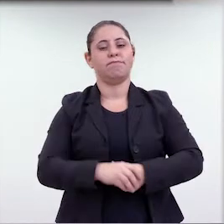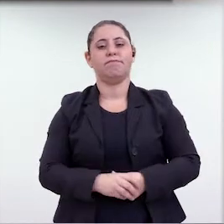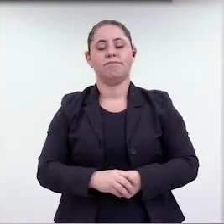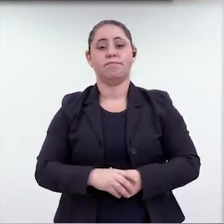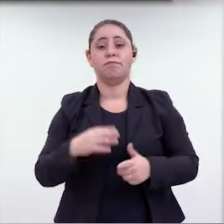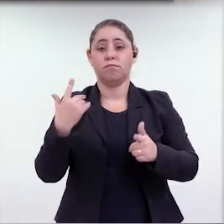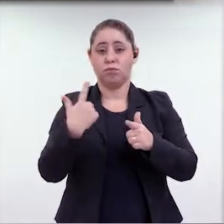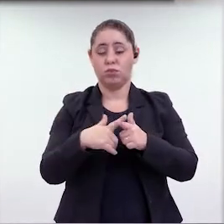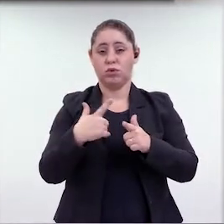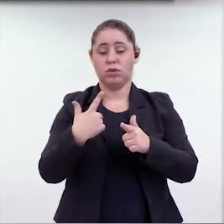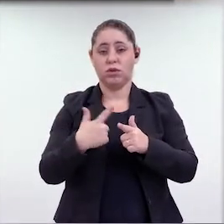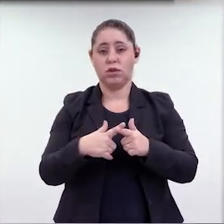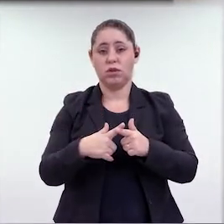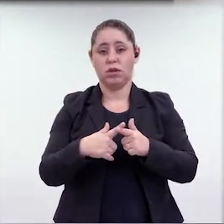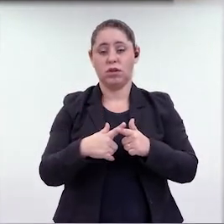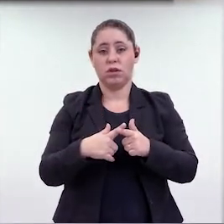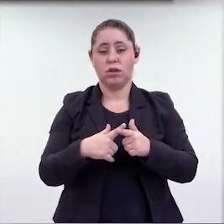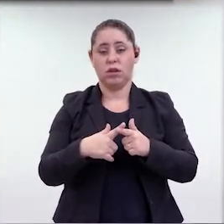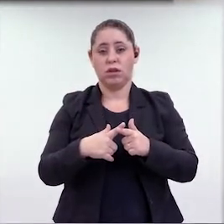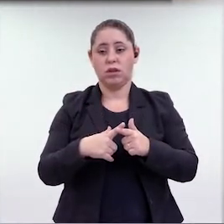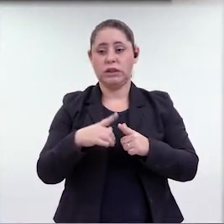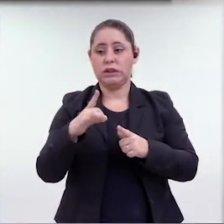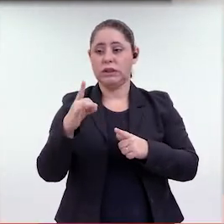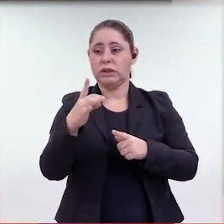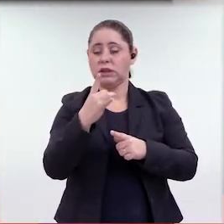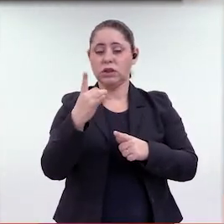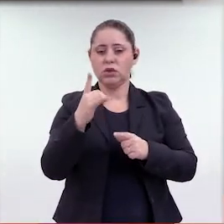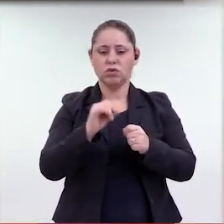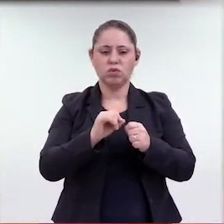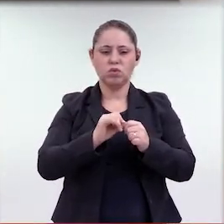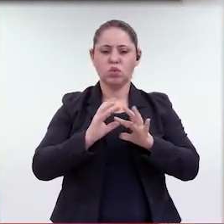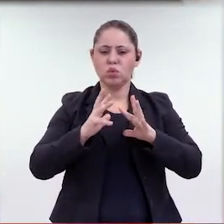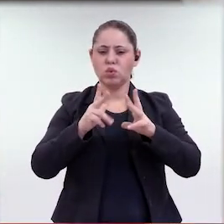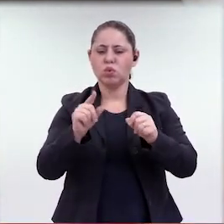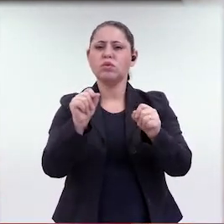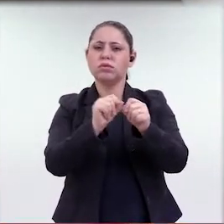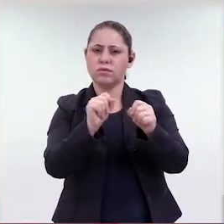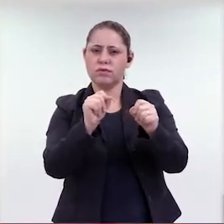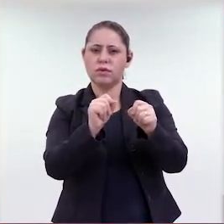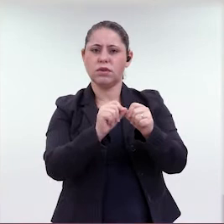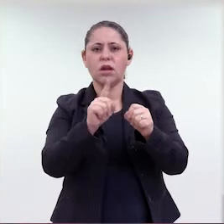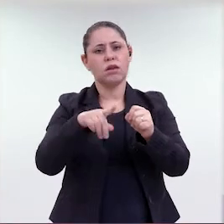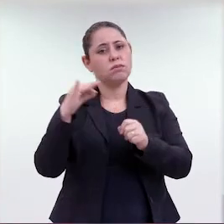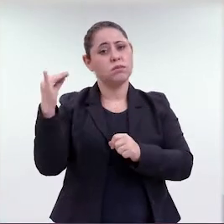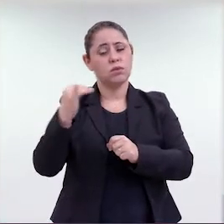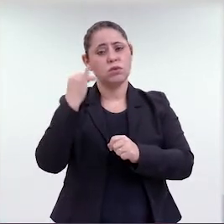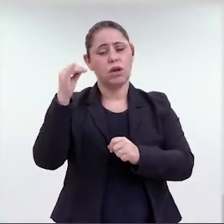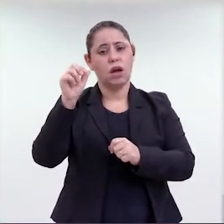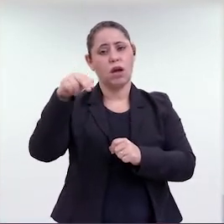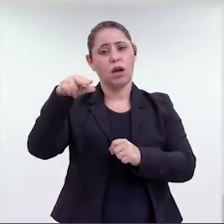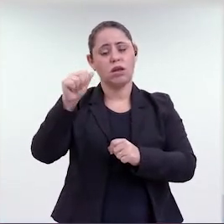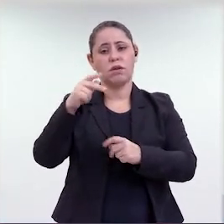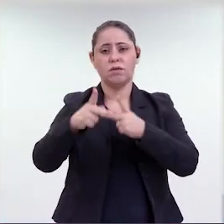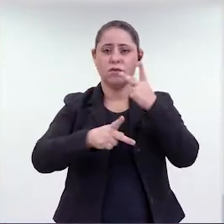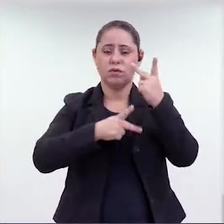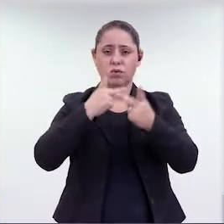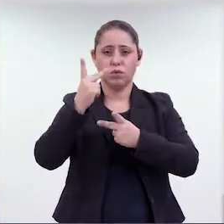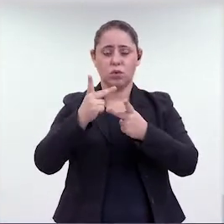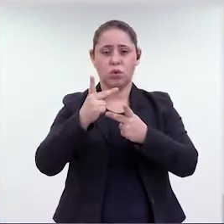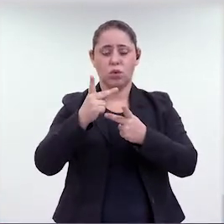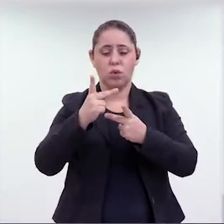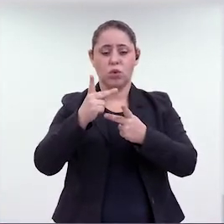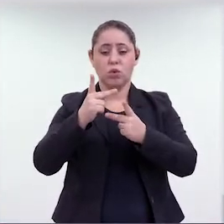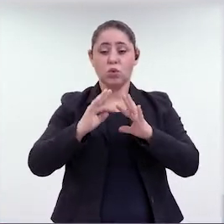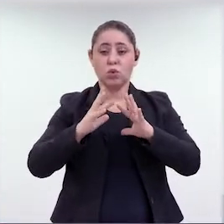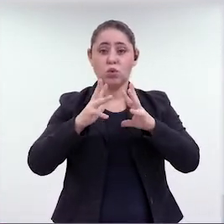Porque cada atitude que a gente for tomando, eu achei muito interessante isso que a Ana colocou, assim, cada atitude que a gente for tomar a